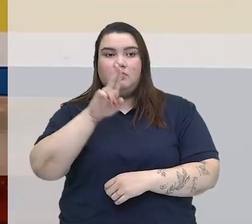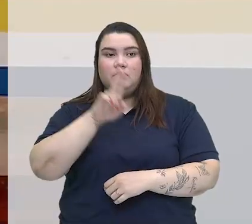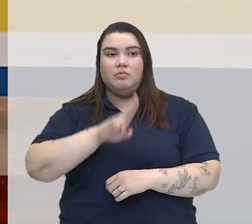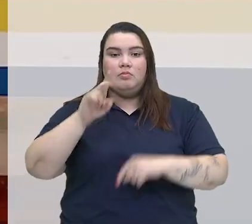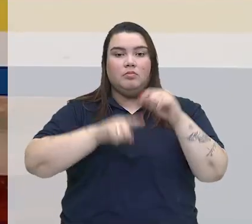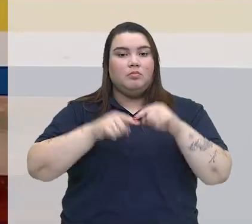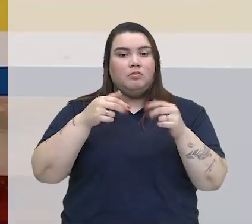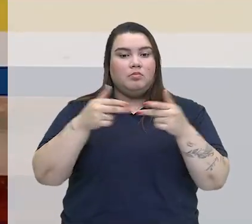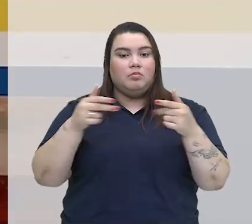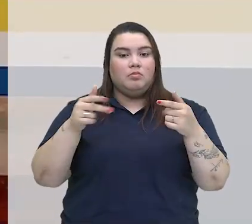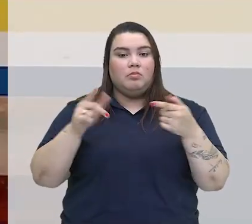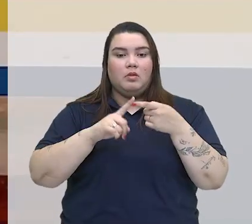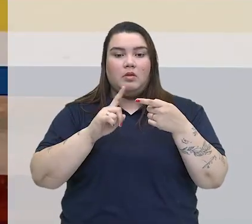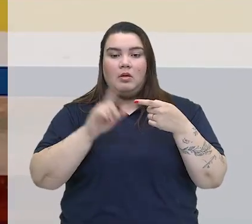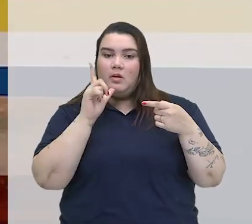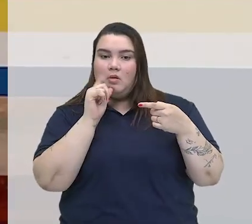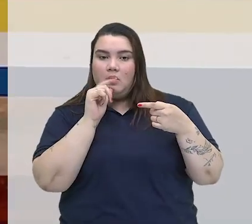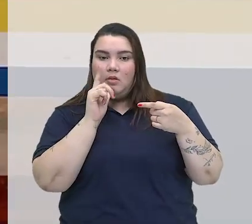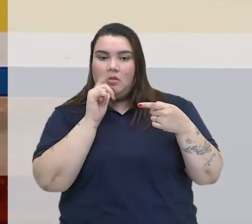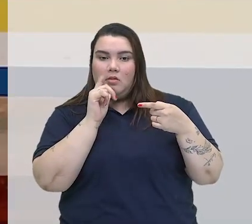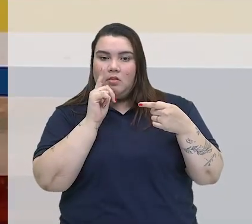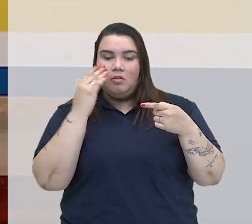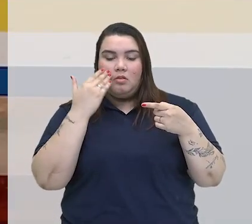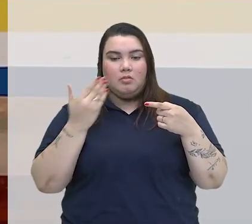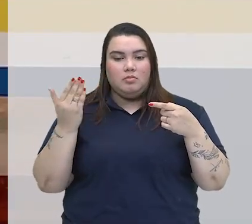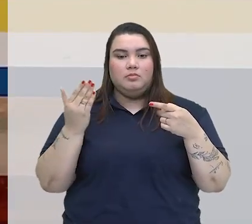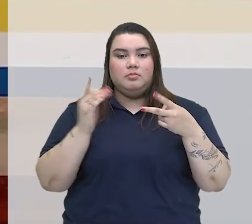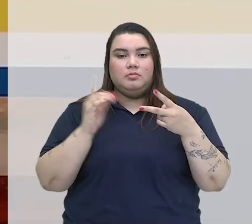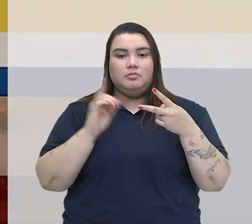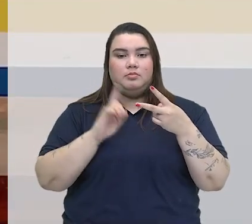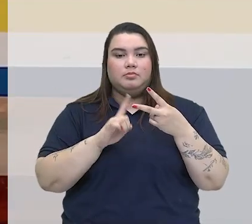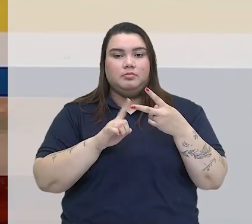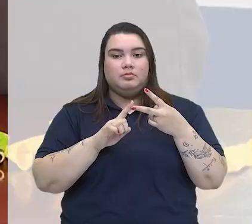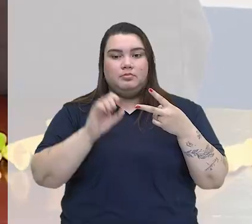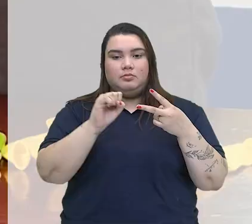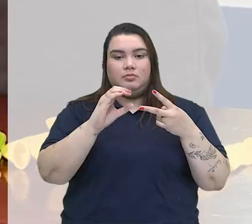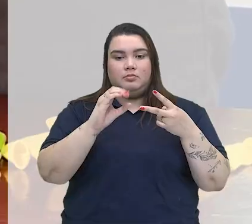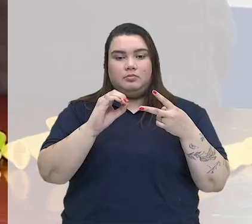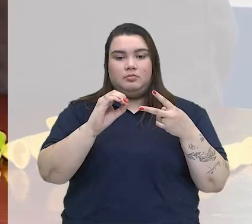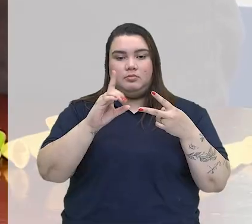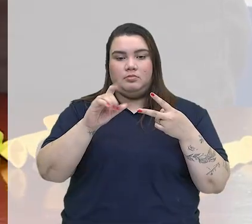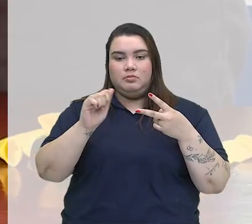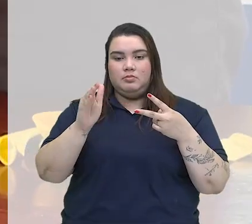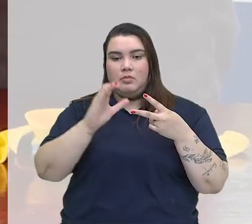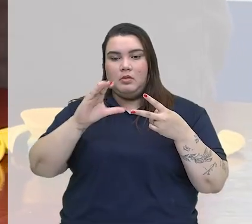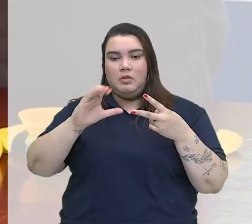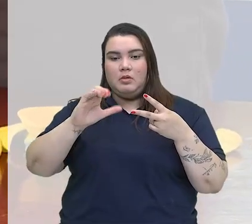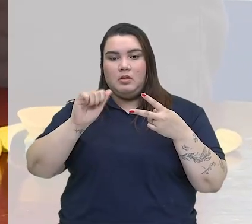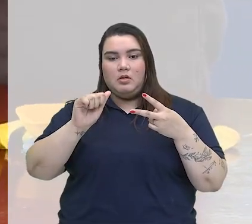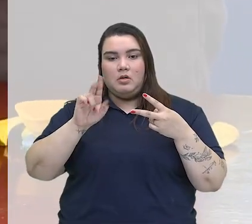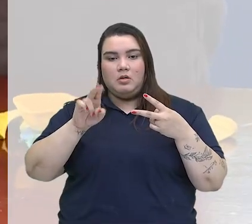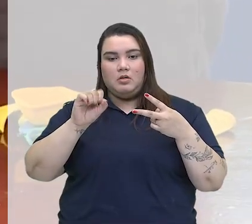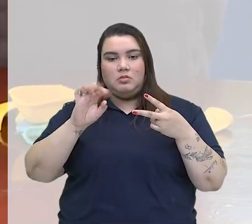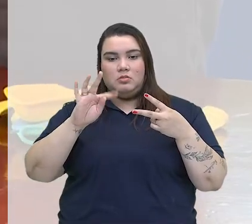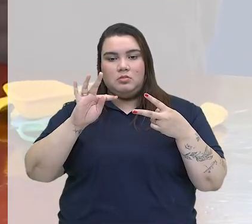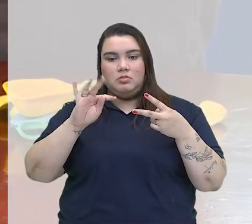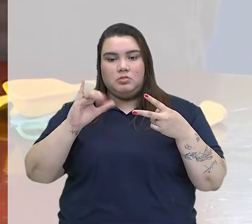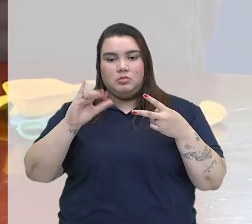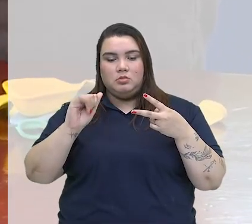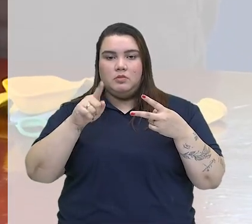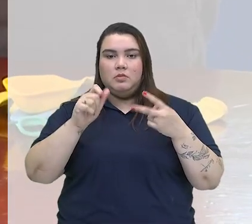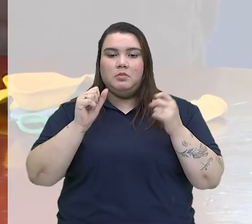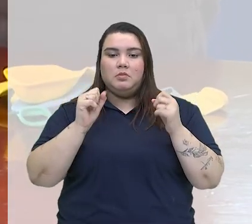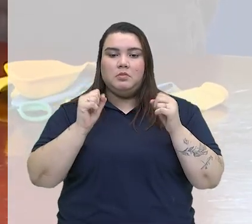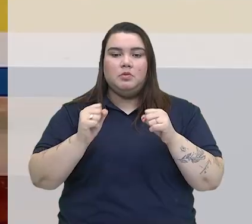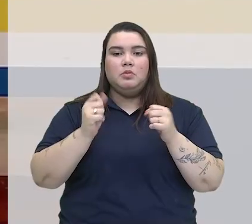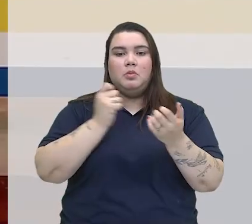aqui é água, então nessa garrafa tem água. Nós temos aqui soda cáustica, que você pode estar encontrando